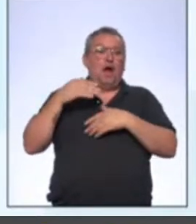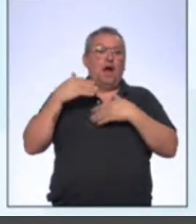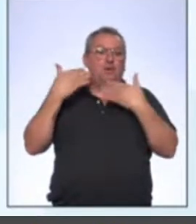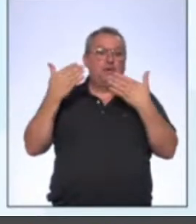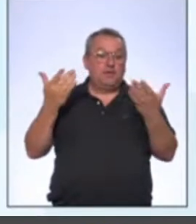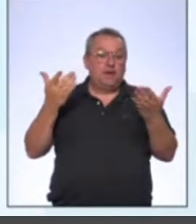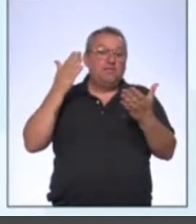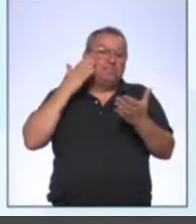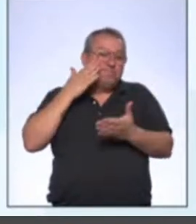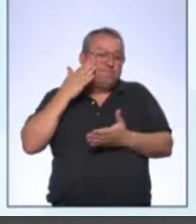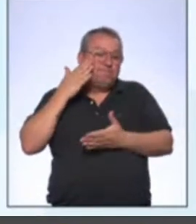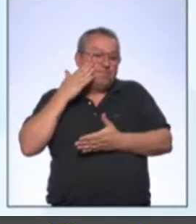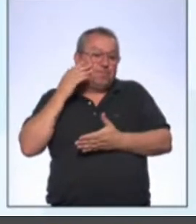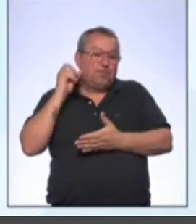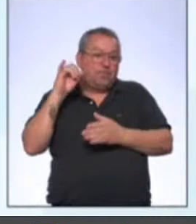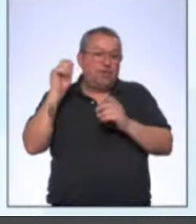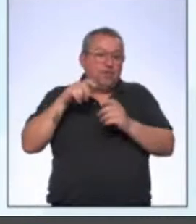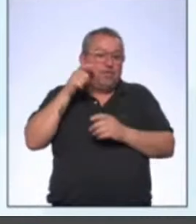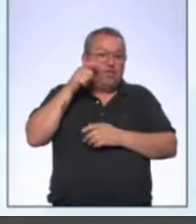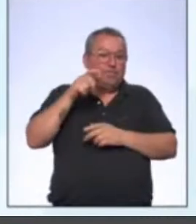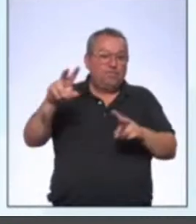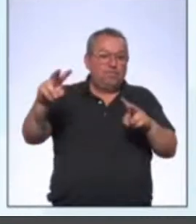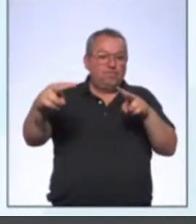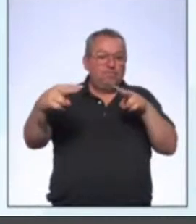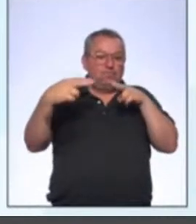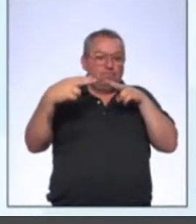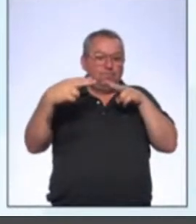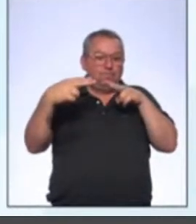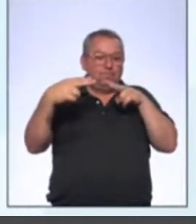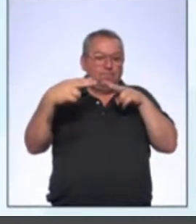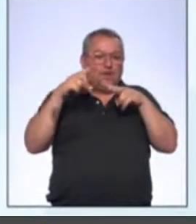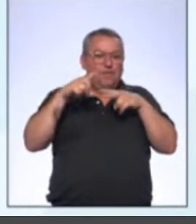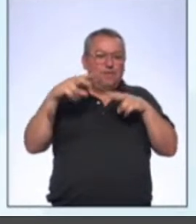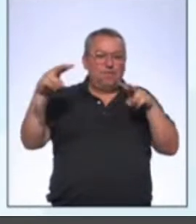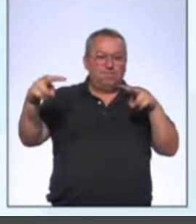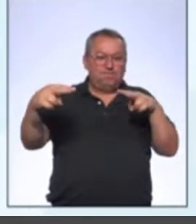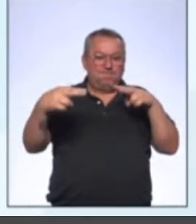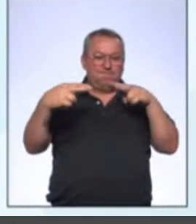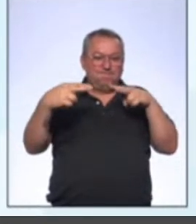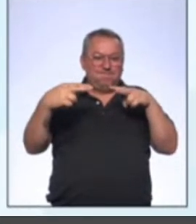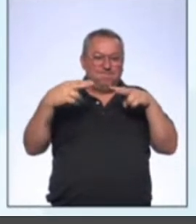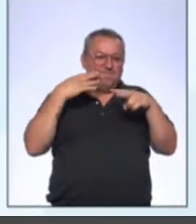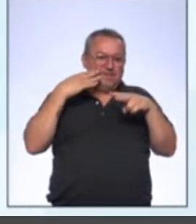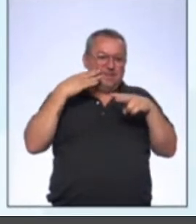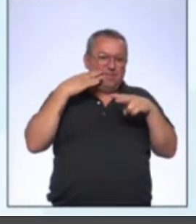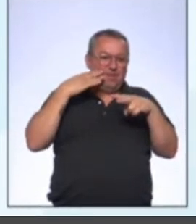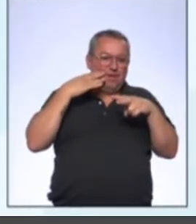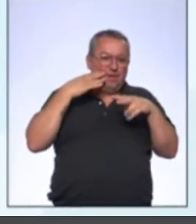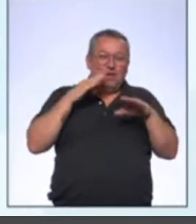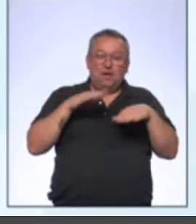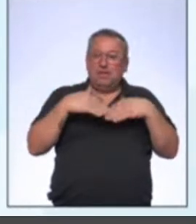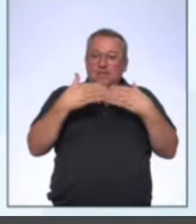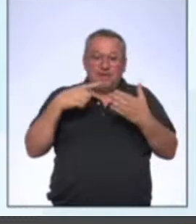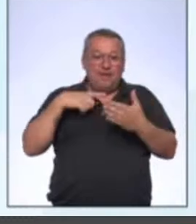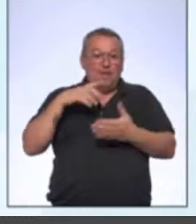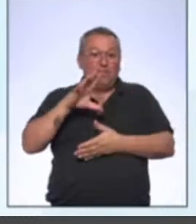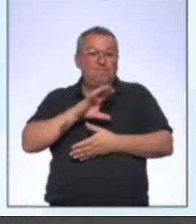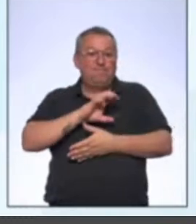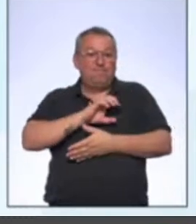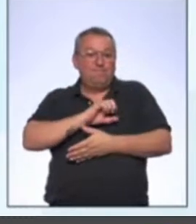Ah, mas se ela adivinhasse, se pudesse ouvir o olhar, e se um olhar lhe bastasse para saber que estão a